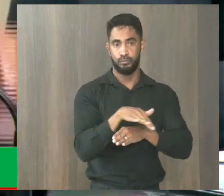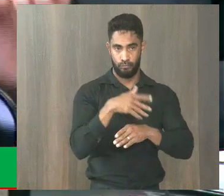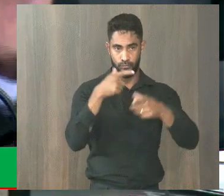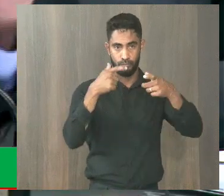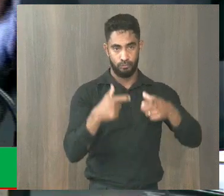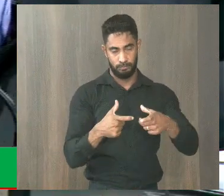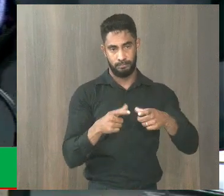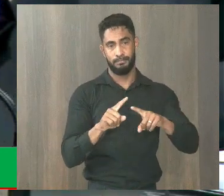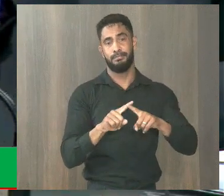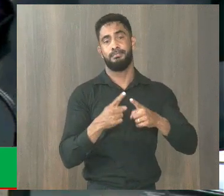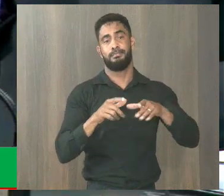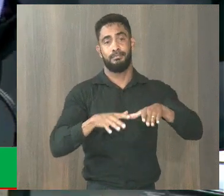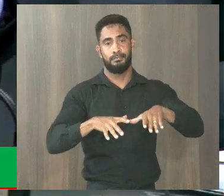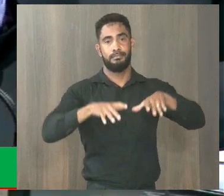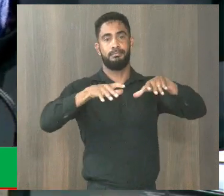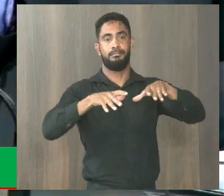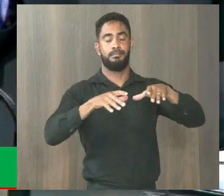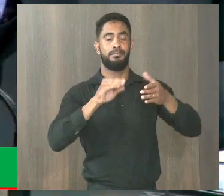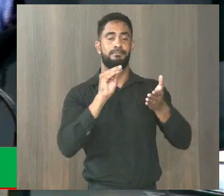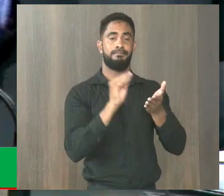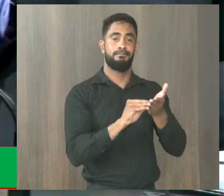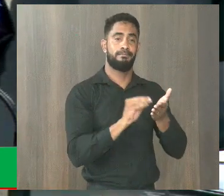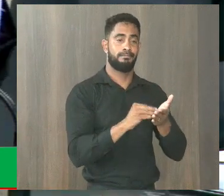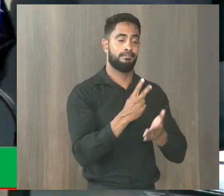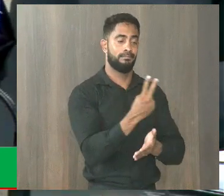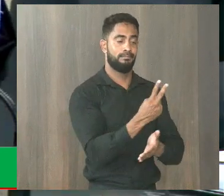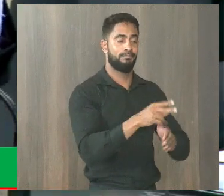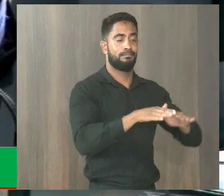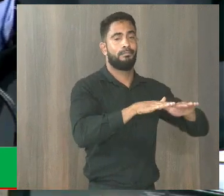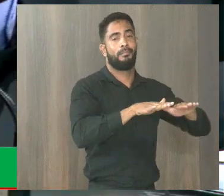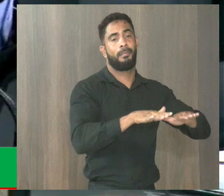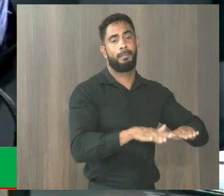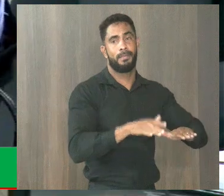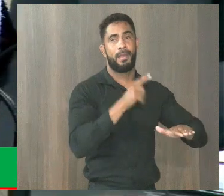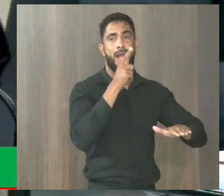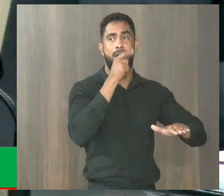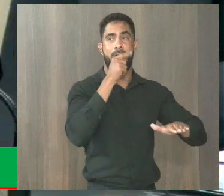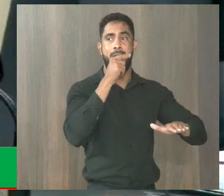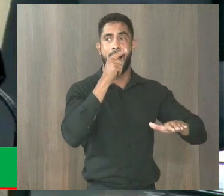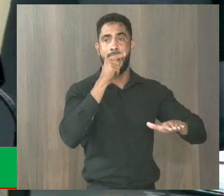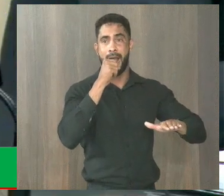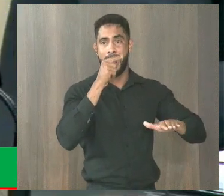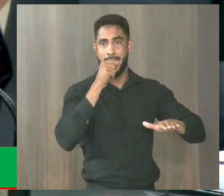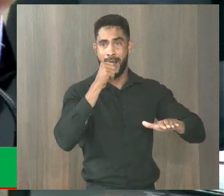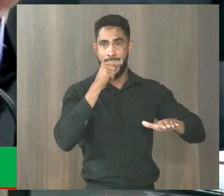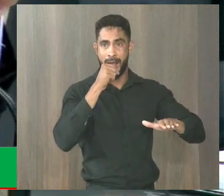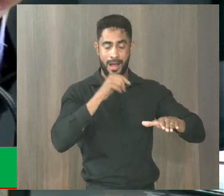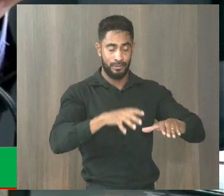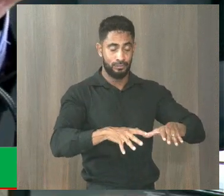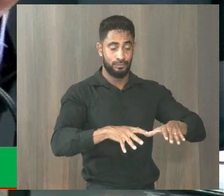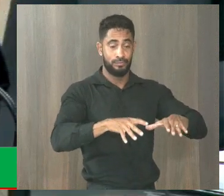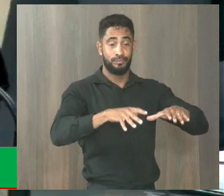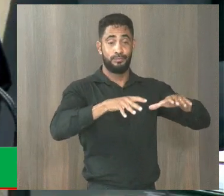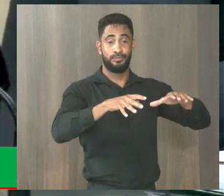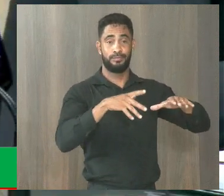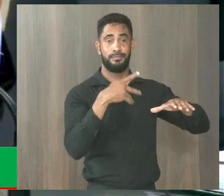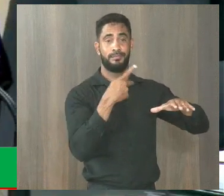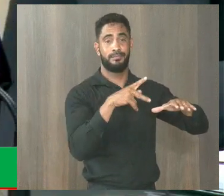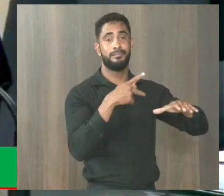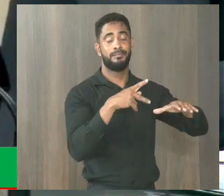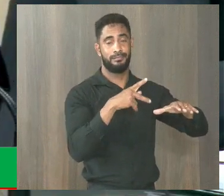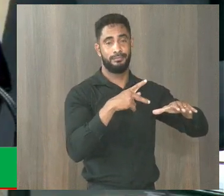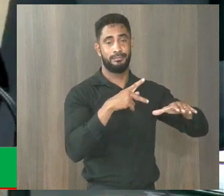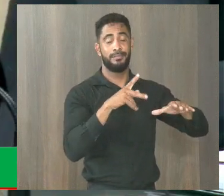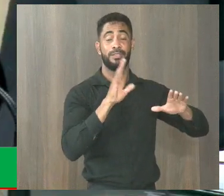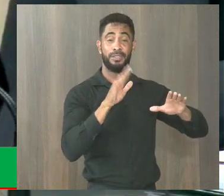e alteou e ficou essas aí, e ficou baixa. A água, você vê, tem dias que parou de chover, mas a água está acumulada e a água já está